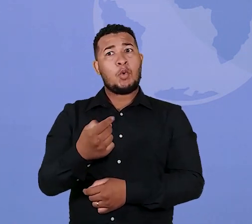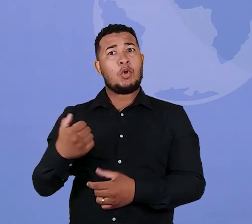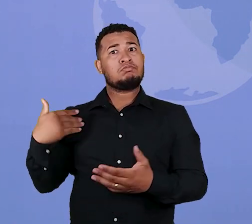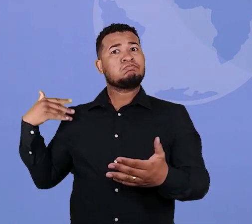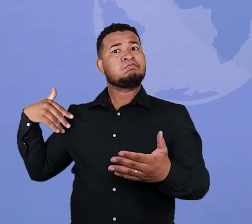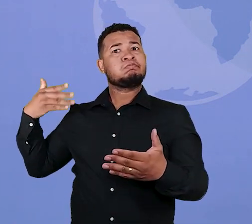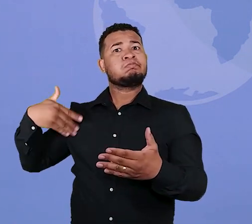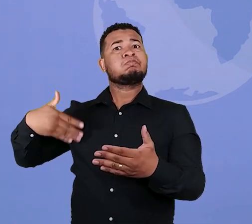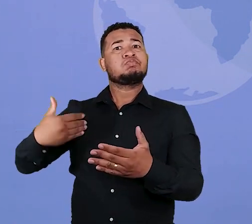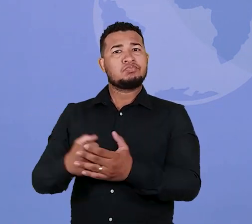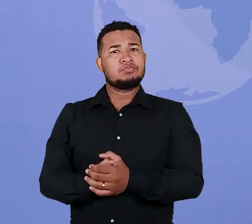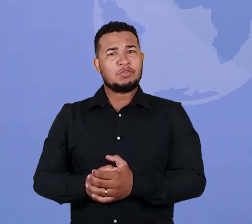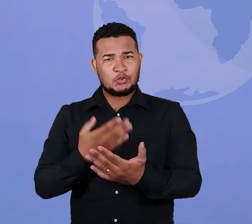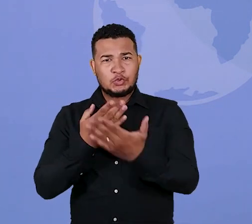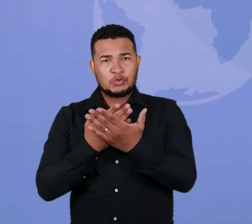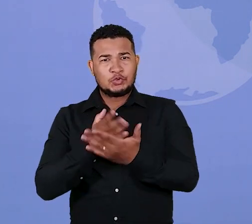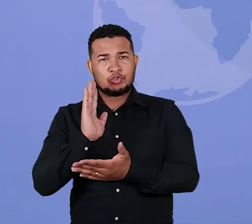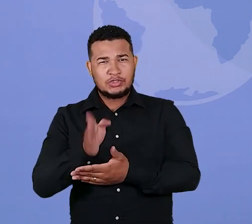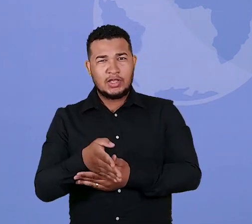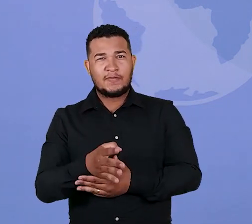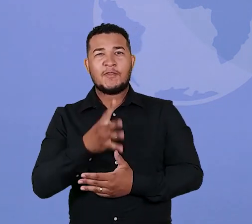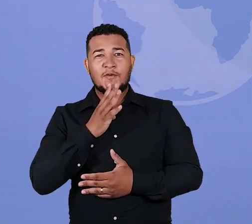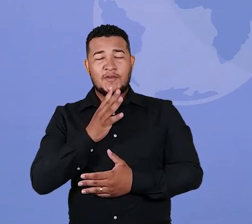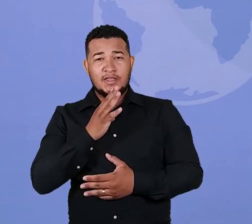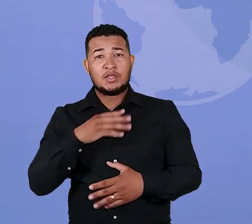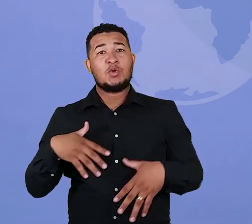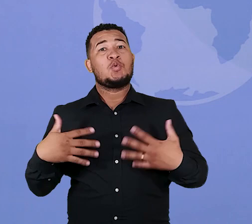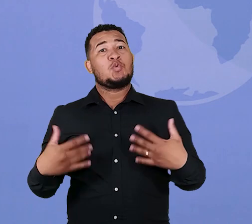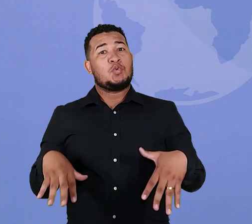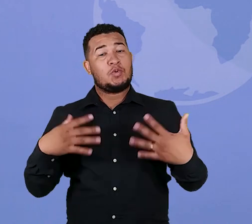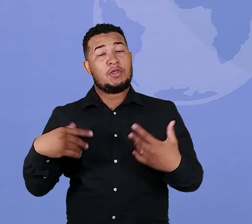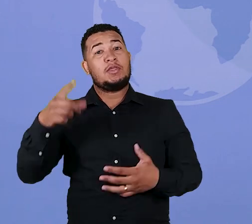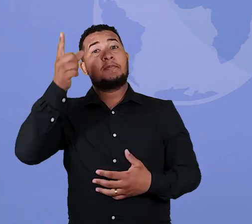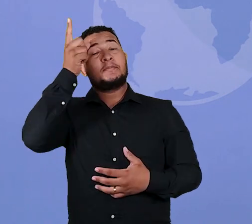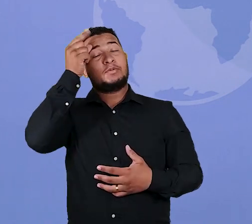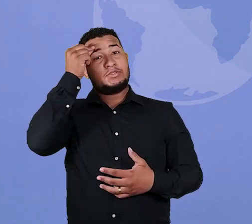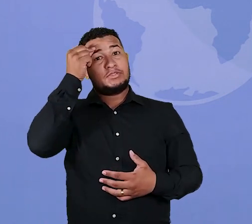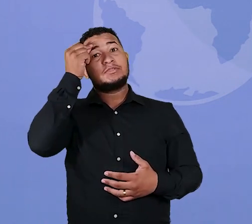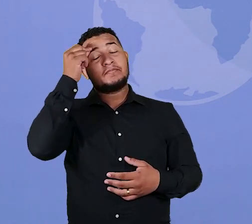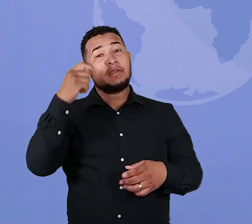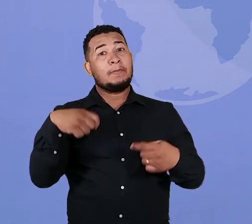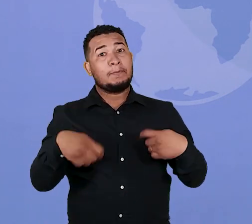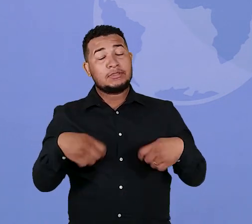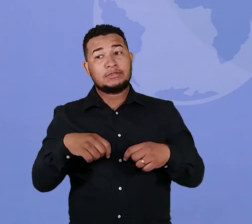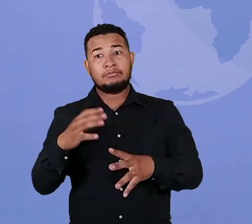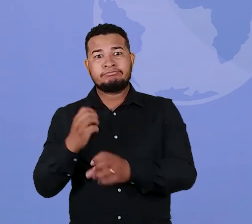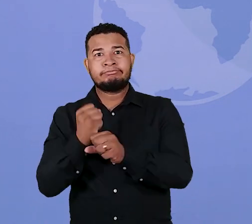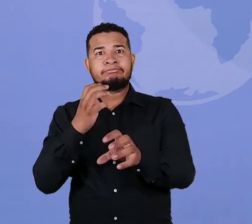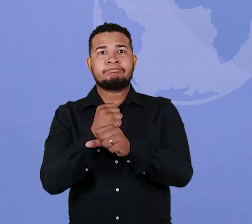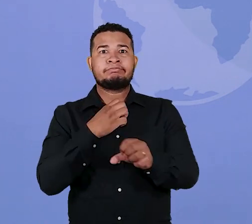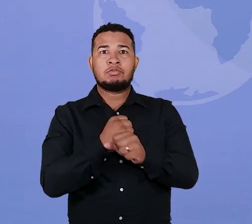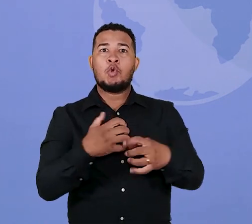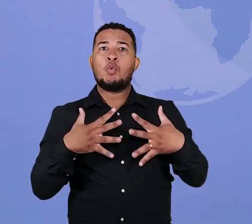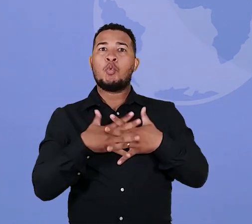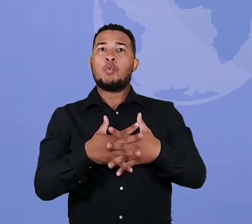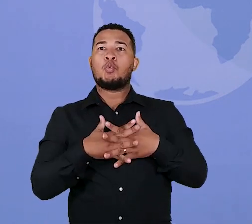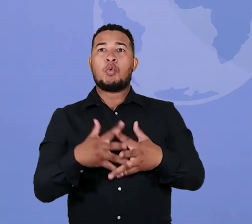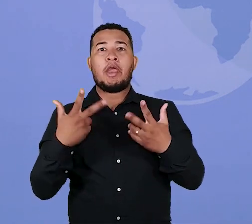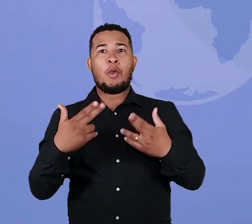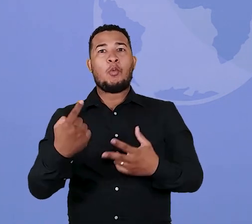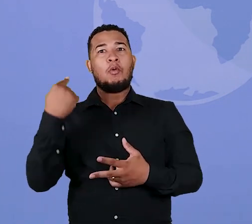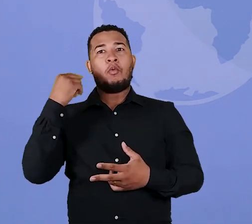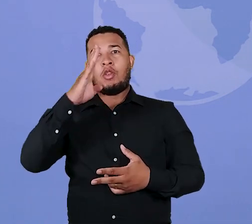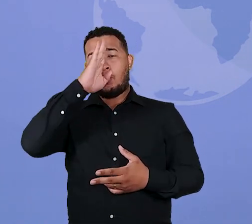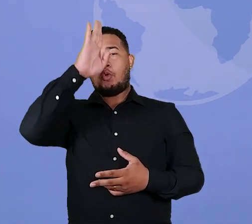tempo. Já estudou números romanos? Que luta seria se nós tivéssemos que fazer cálculos ainda com números